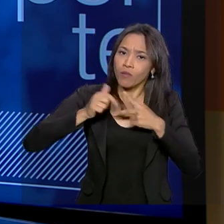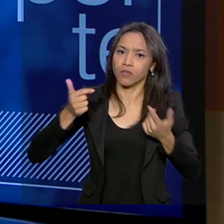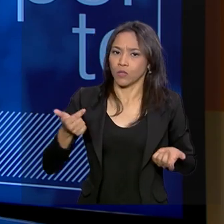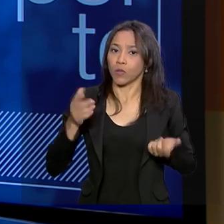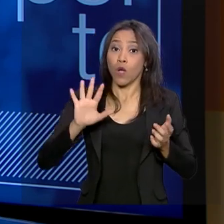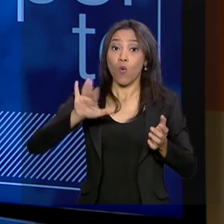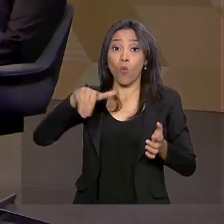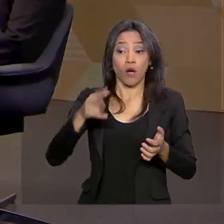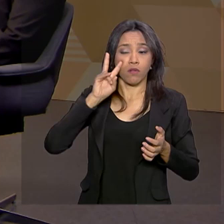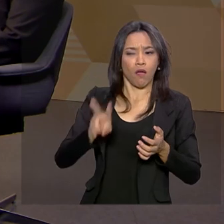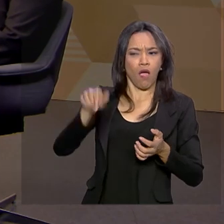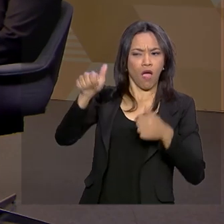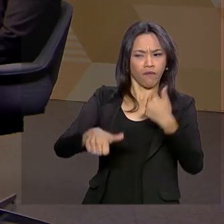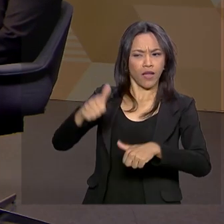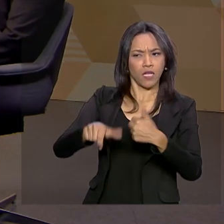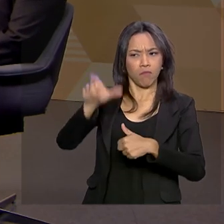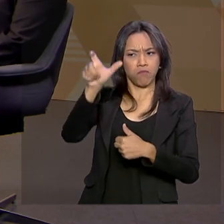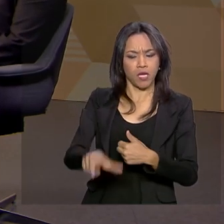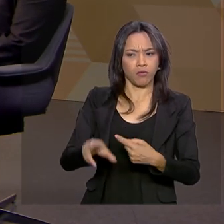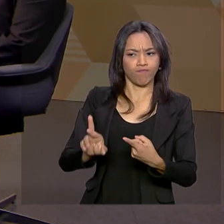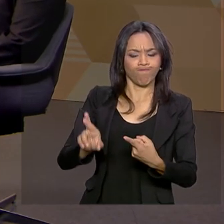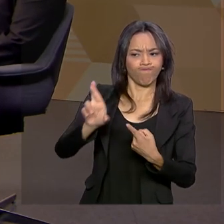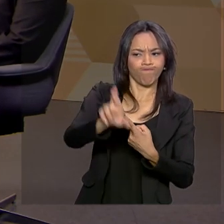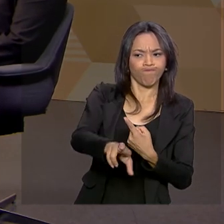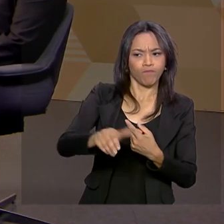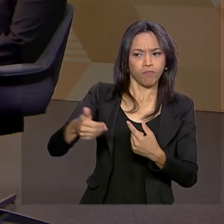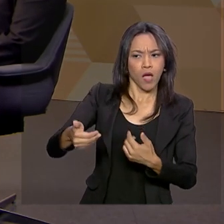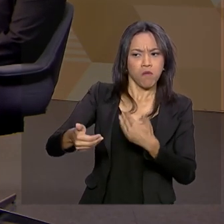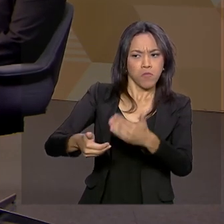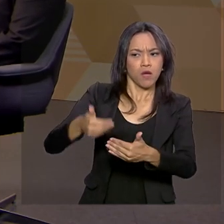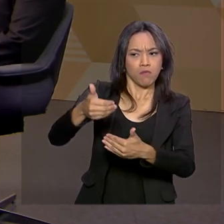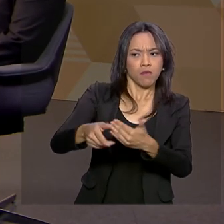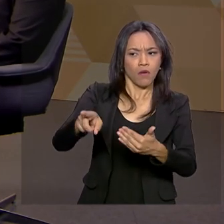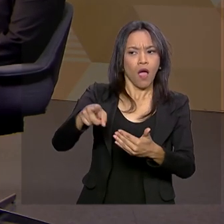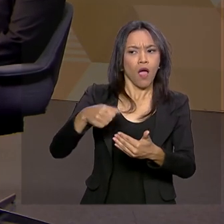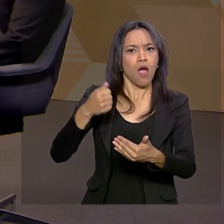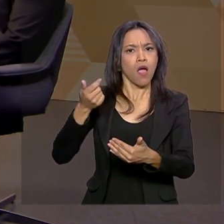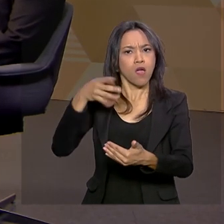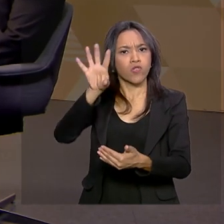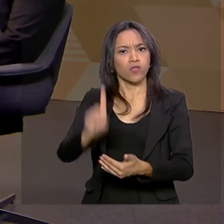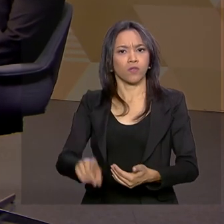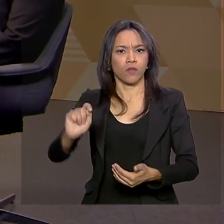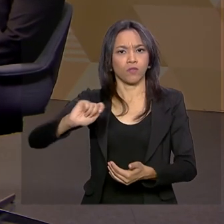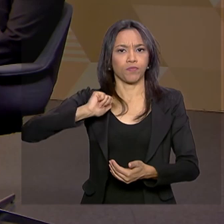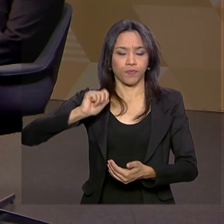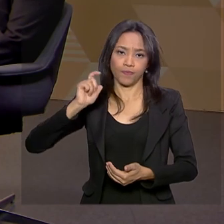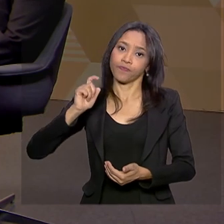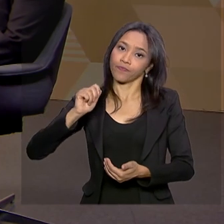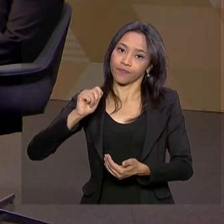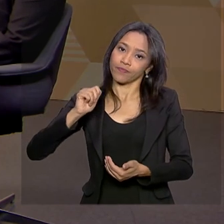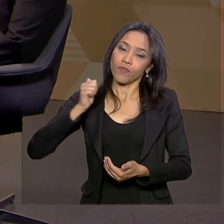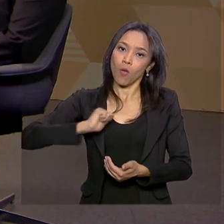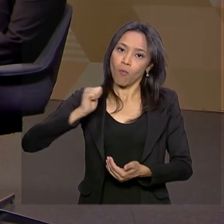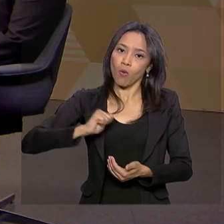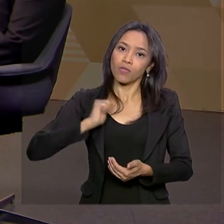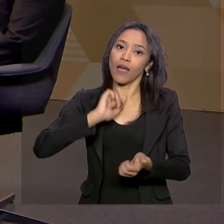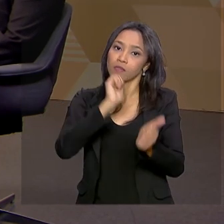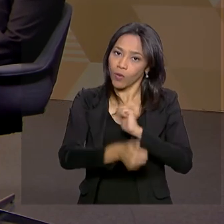o atleta pelos seus resultados, ele passa a ter o direito do Bolsa Atleta. Mas o Bolsa Pódio é exatamente